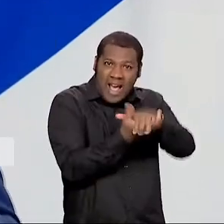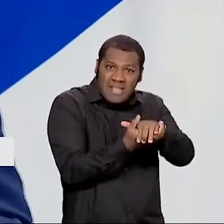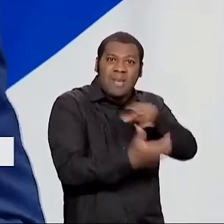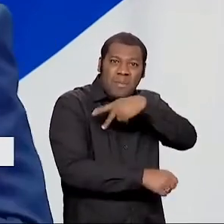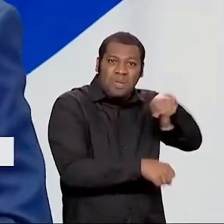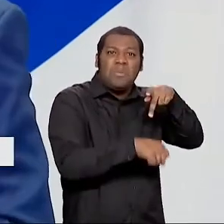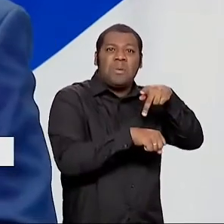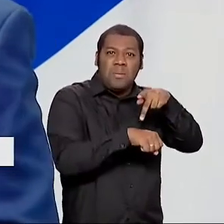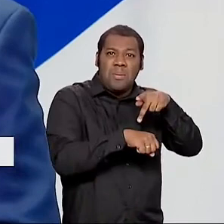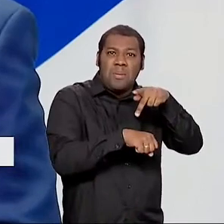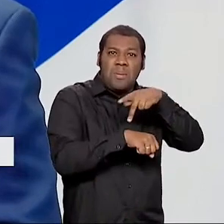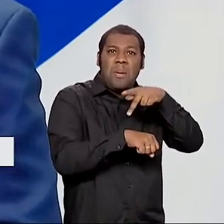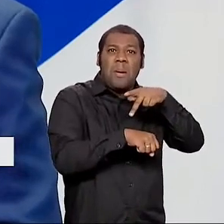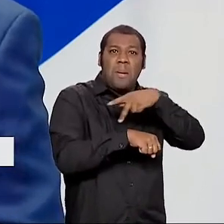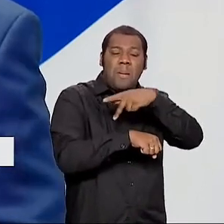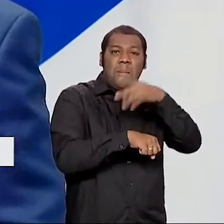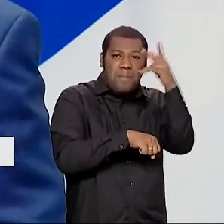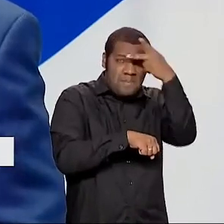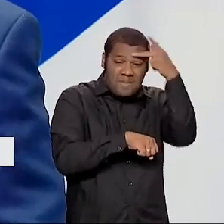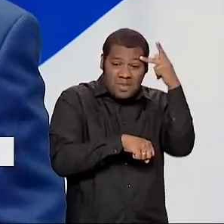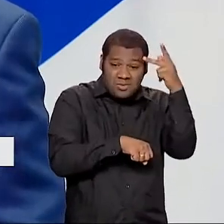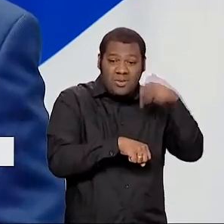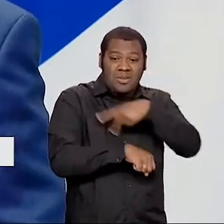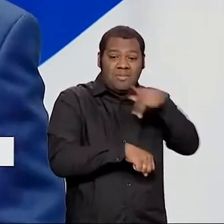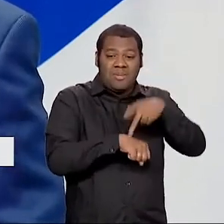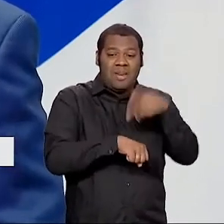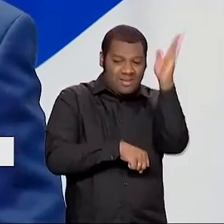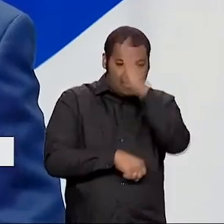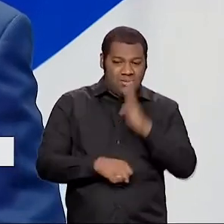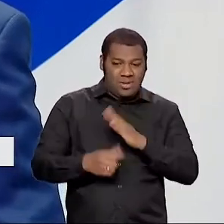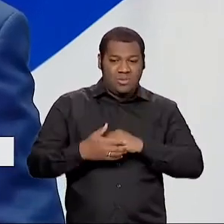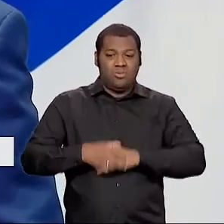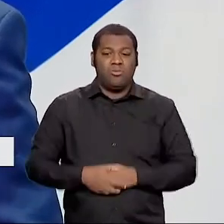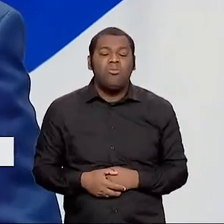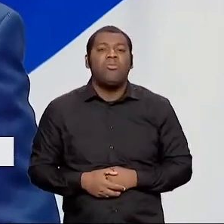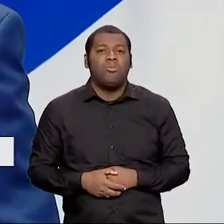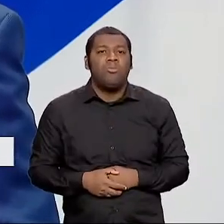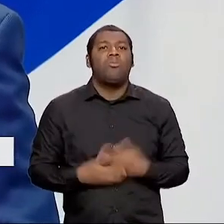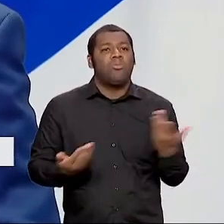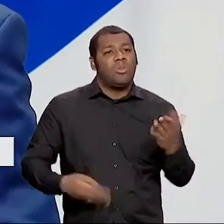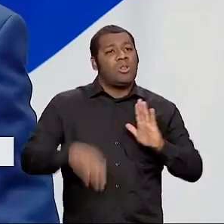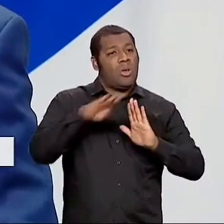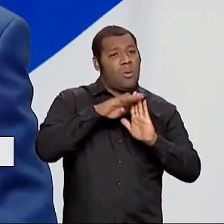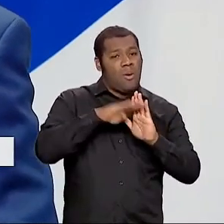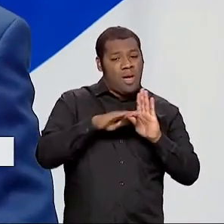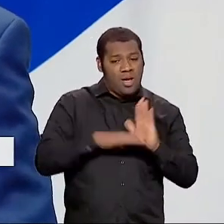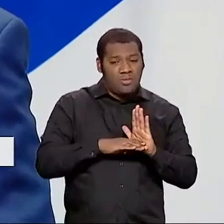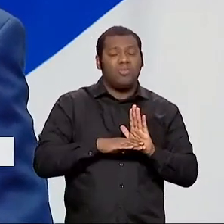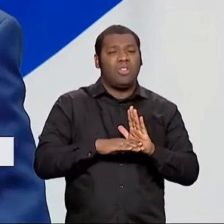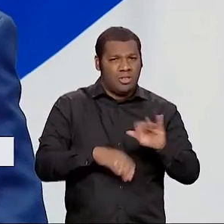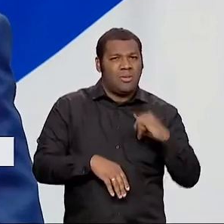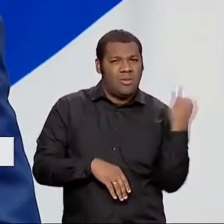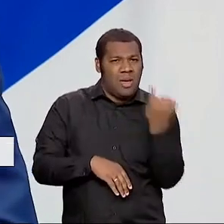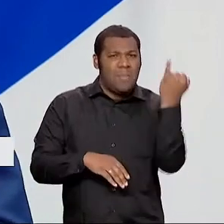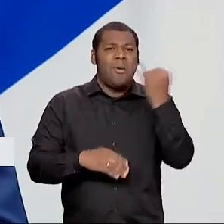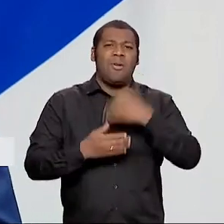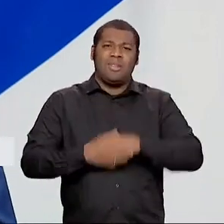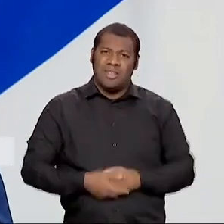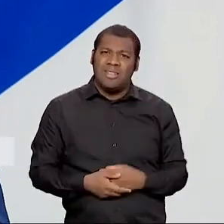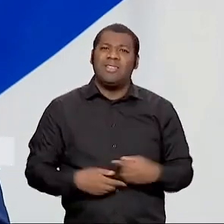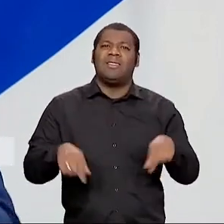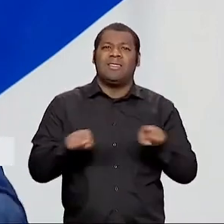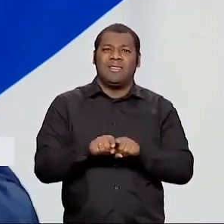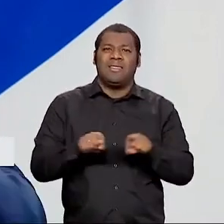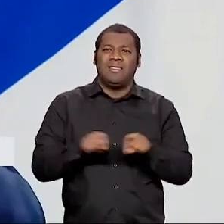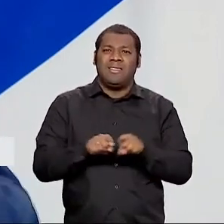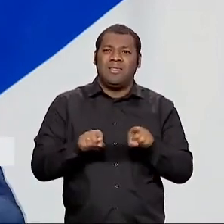tempo sem conversar com o Brasil. Então foi uma agenda necessária e muito produtiva para